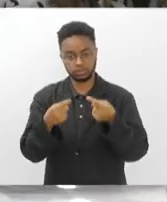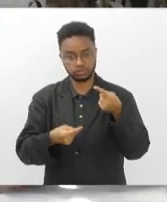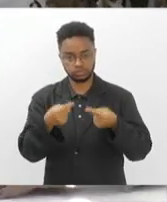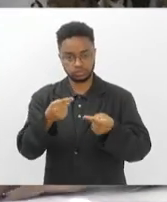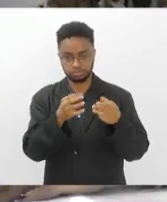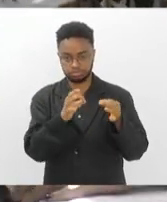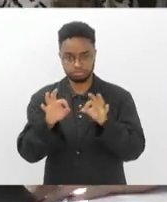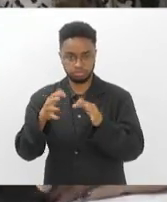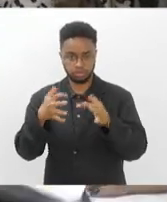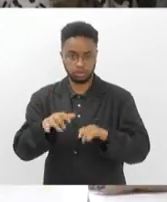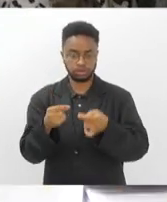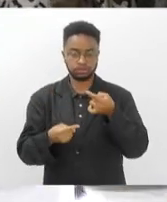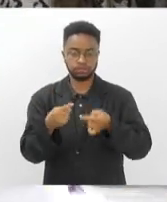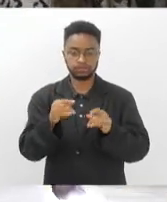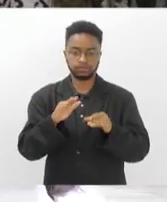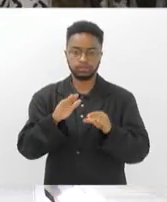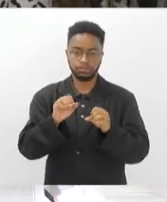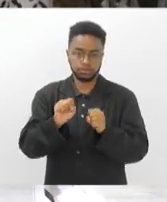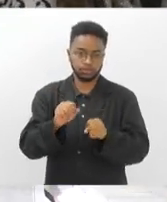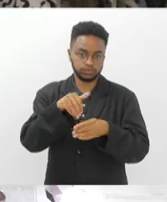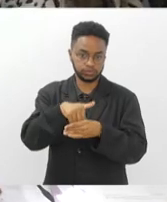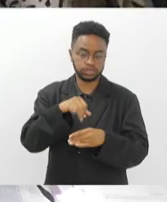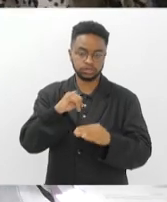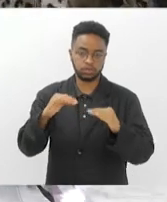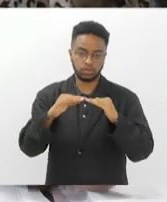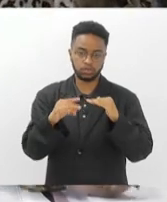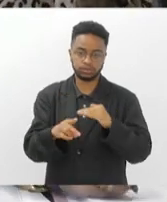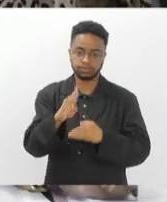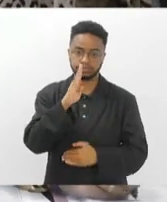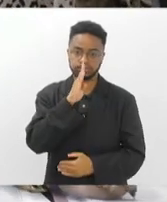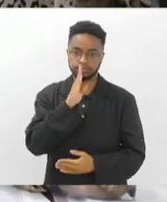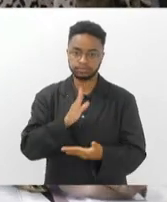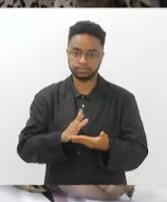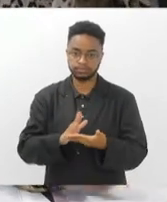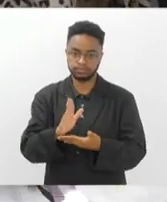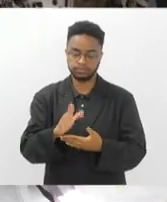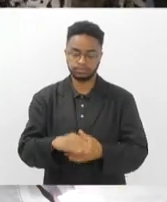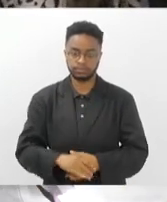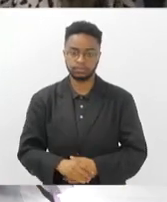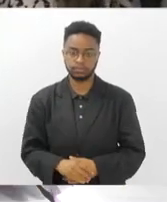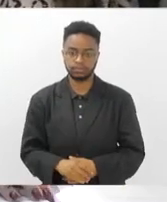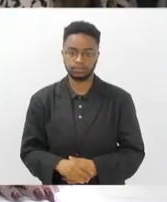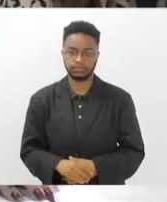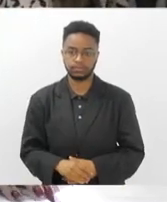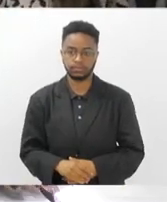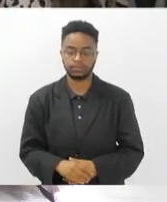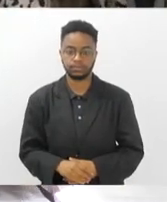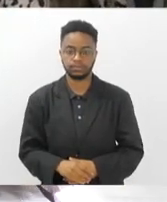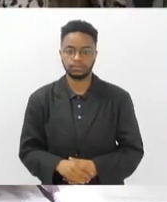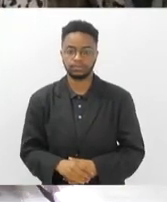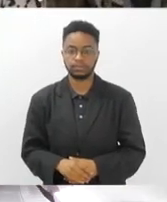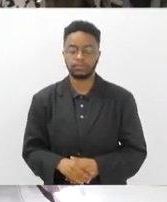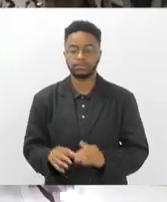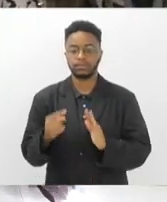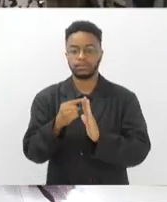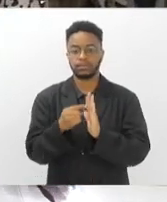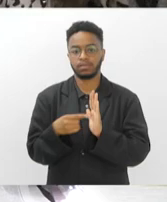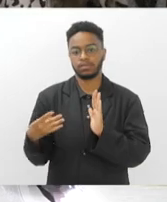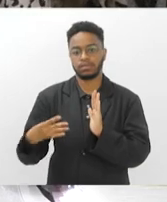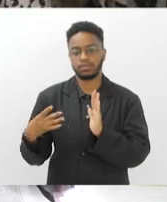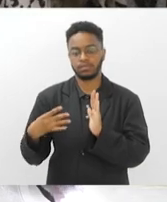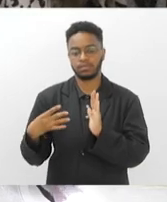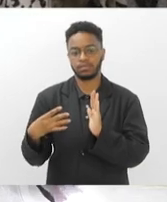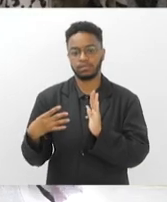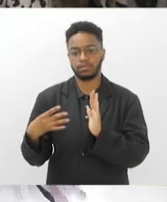queira discutir, em votação, senhores que aprovam permaneçam como estão. Aprovado. O item 4 da pauta